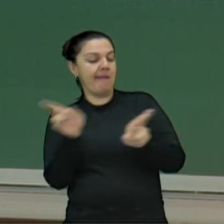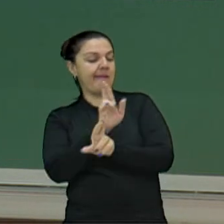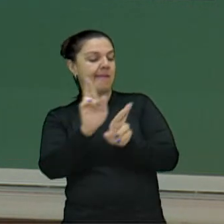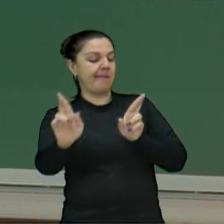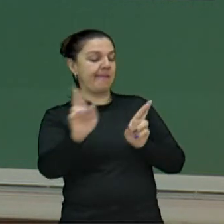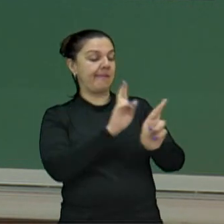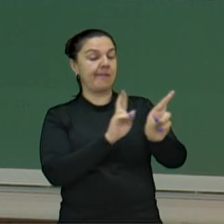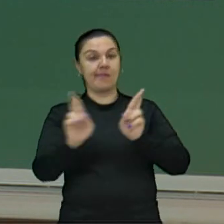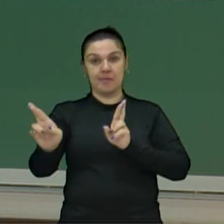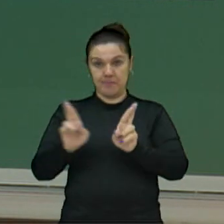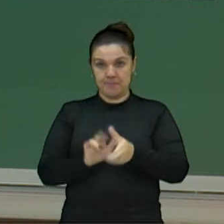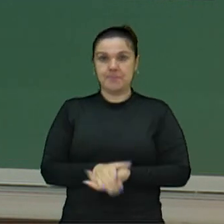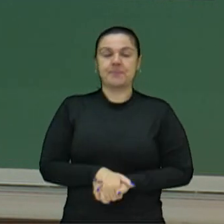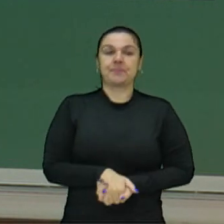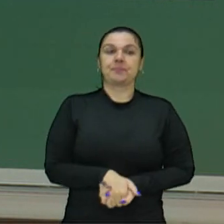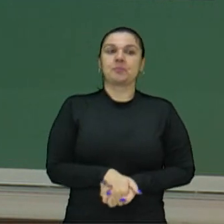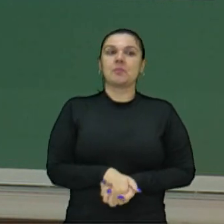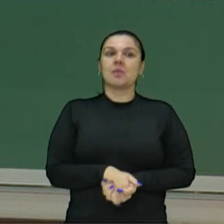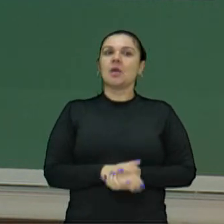desse sistema.